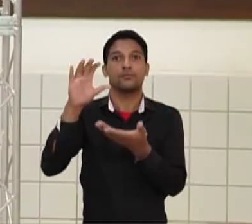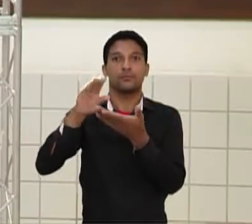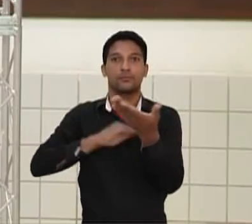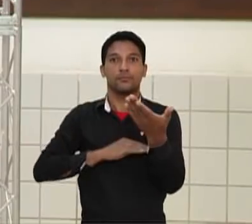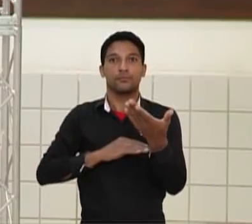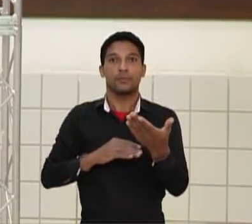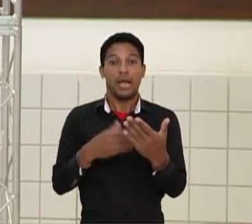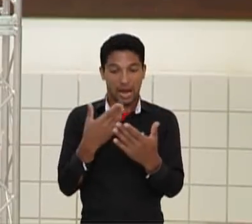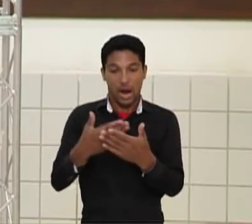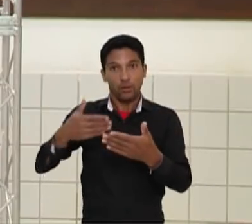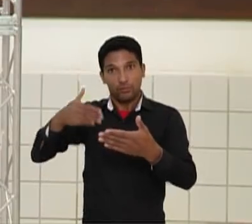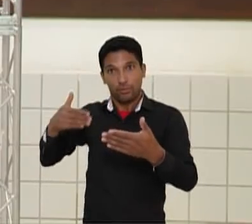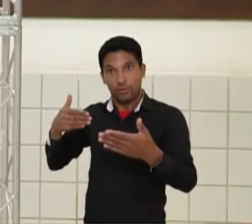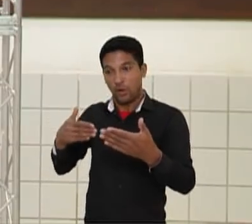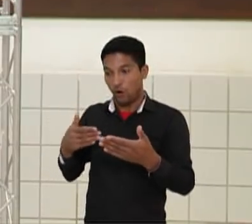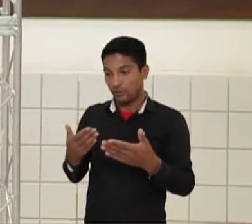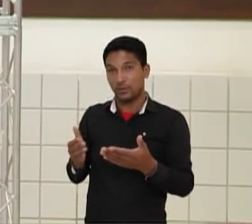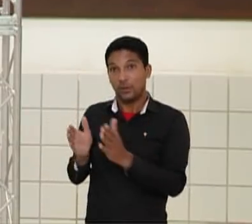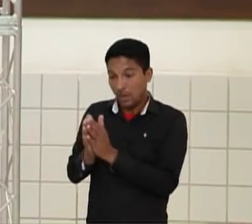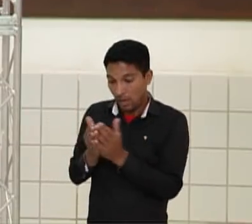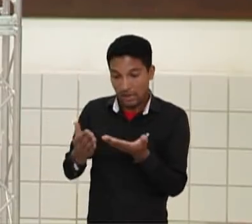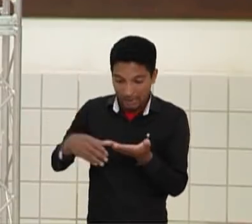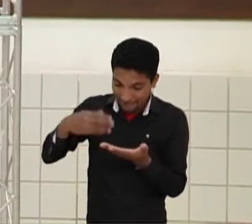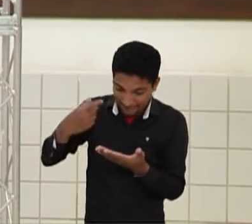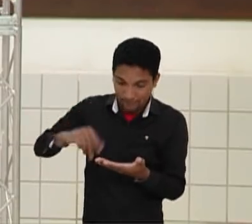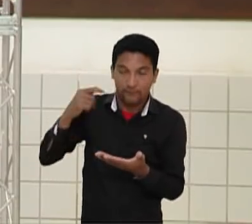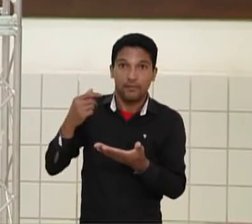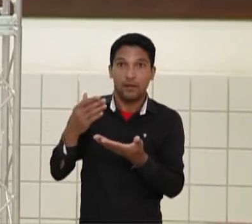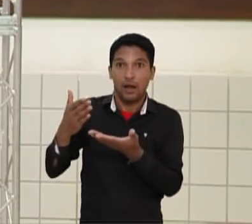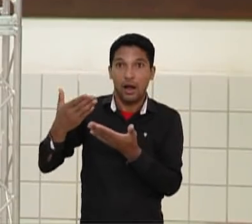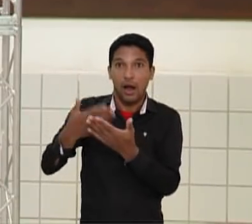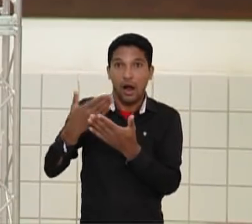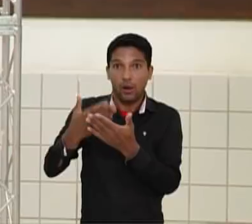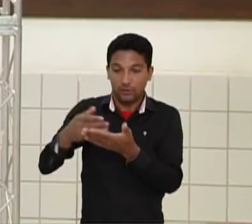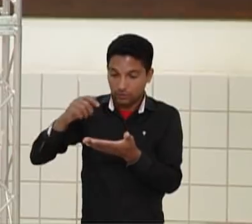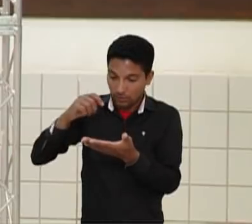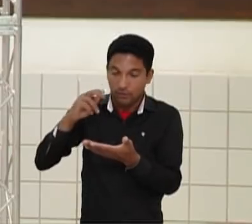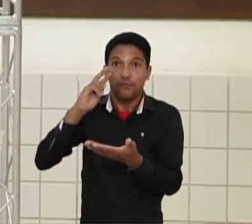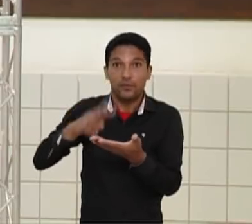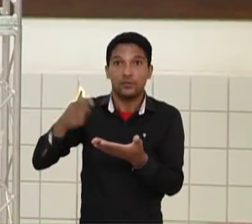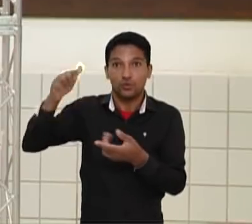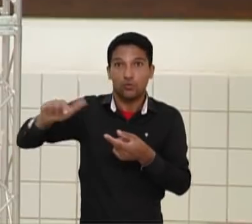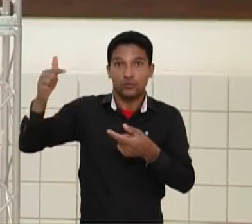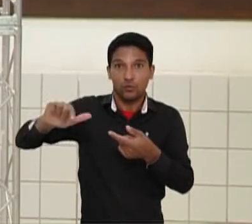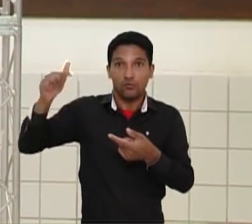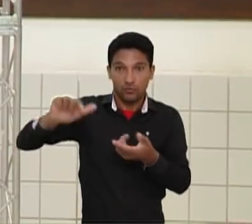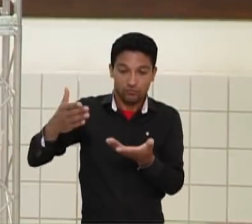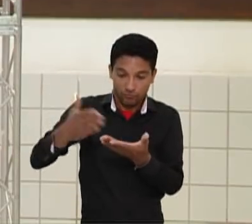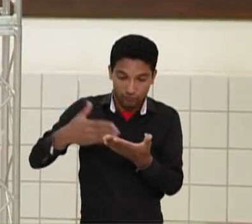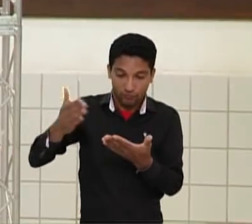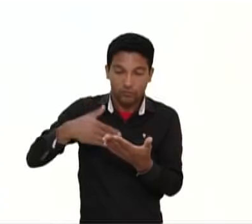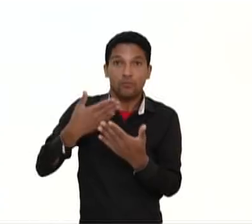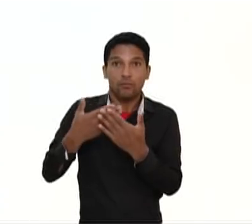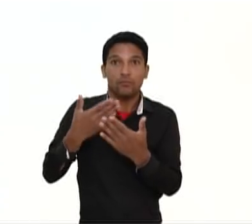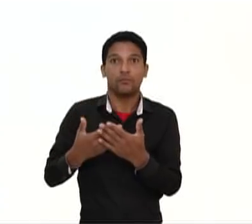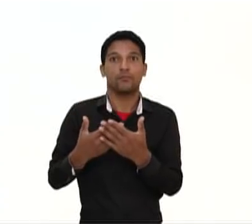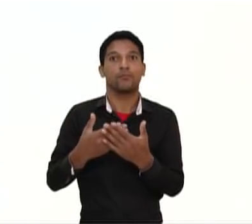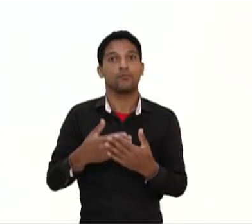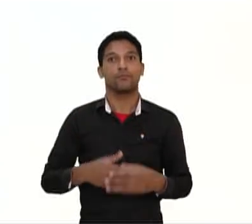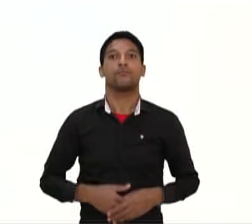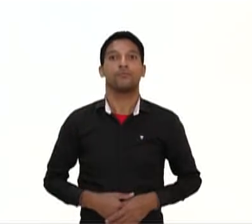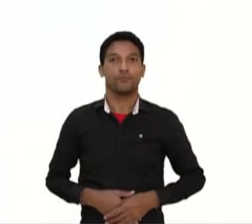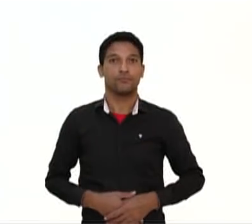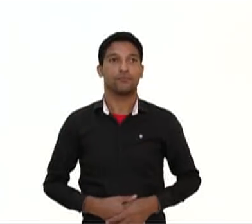se for necessário para você pegar a anotação que você não anotou, porque isso é muito importante. Vamos conferir a resposta ali na tela, para ver se deu certo.